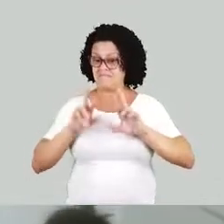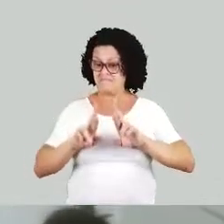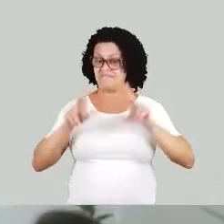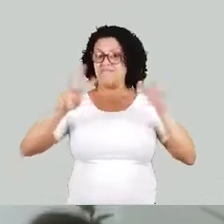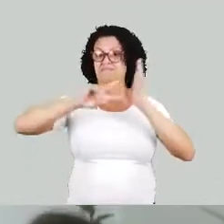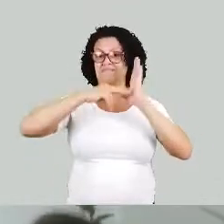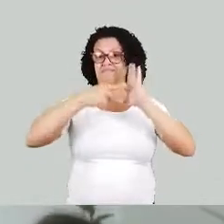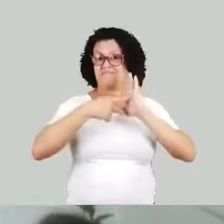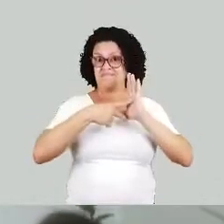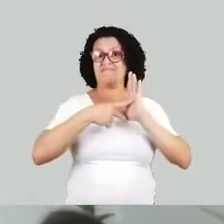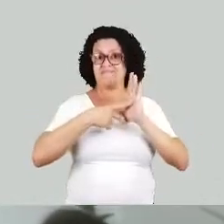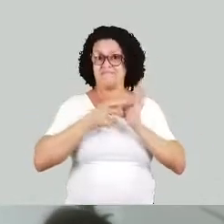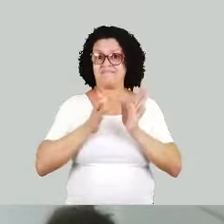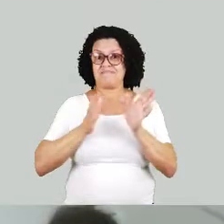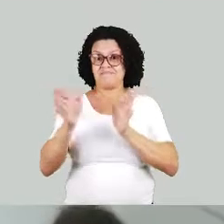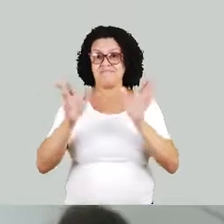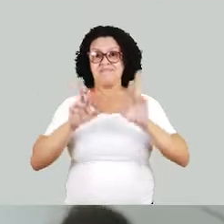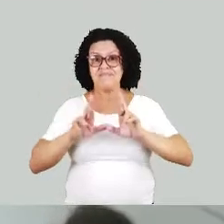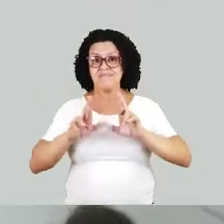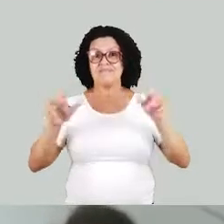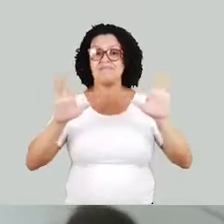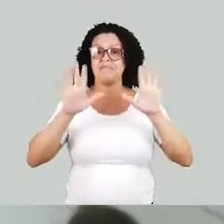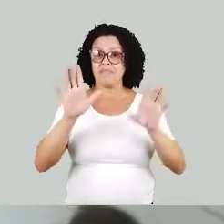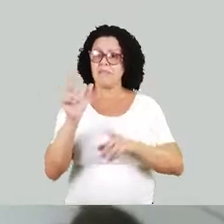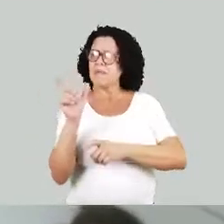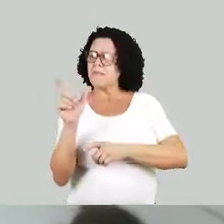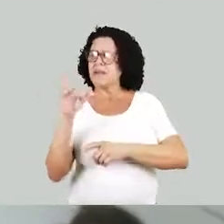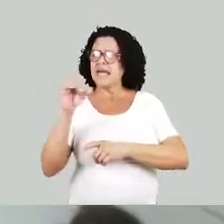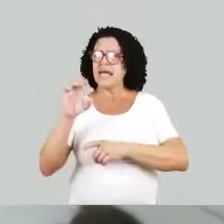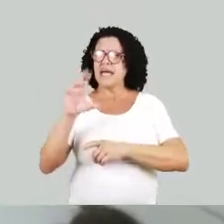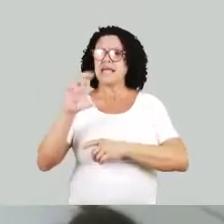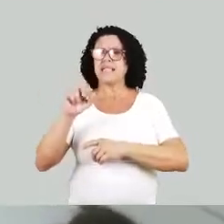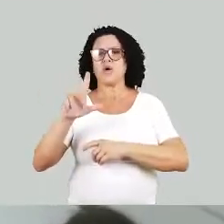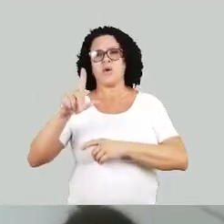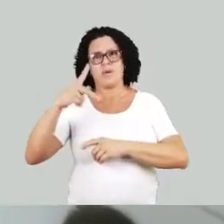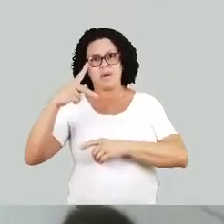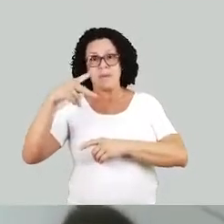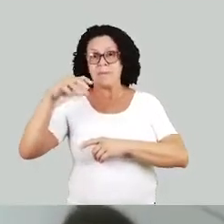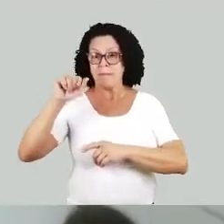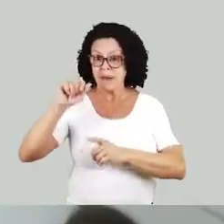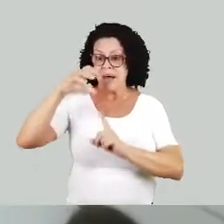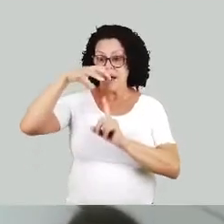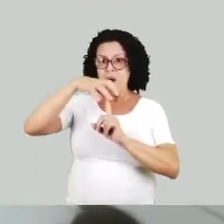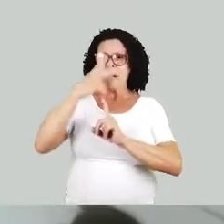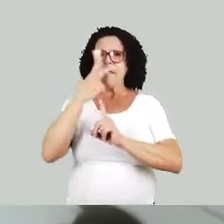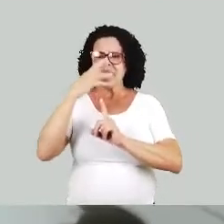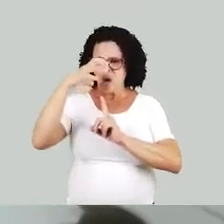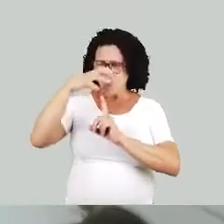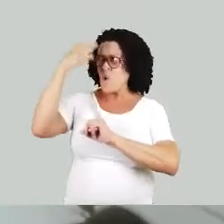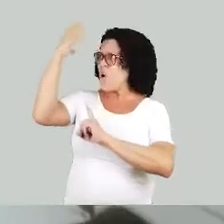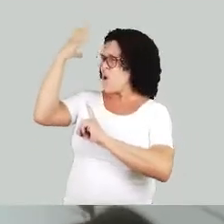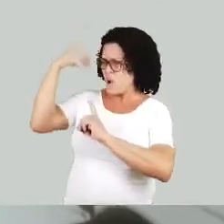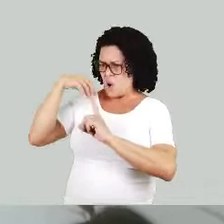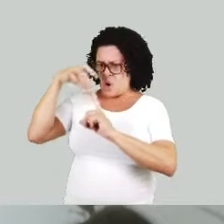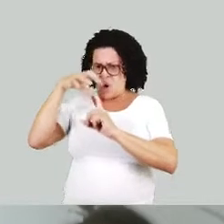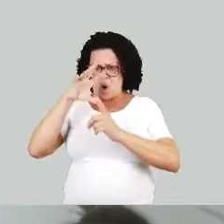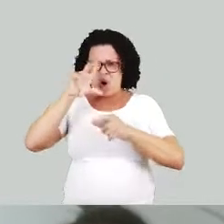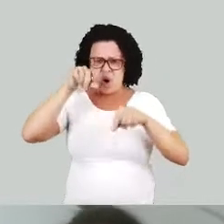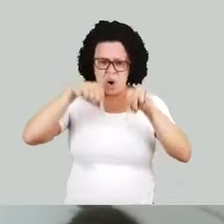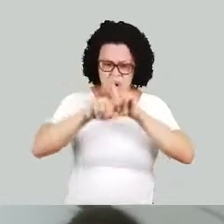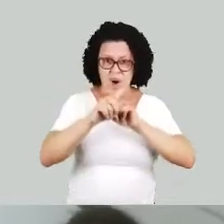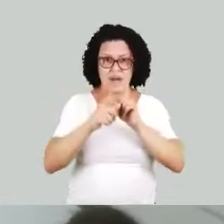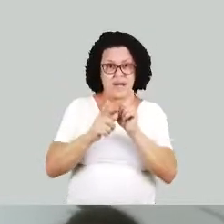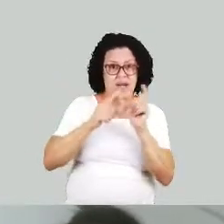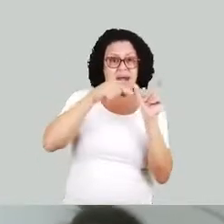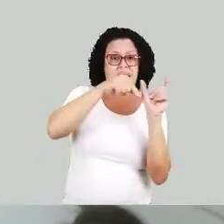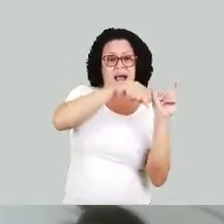um significado distinto. Tá? A palavra desculpa é a palavra culpa, acrescentada de um